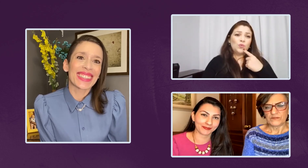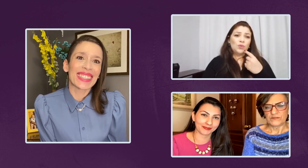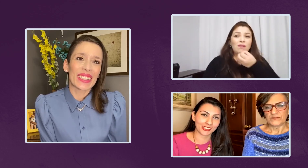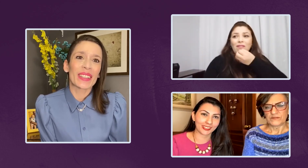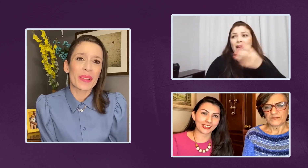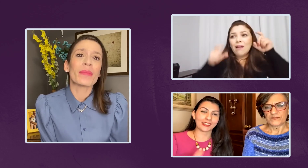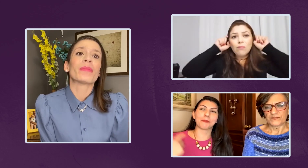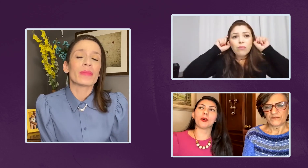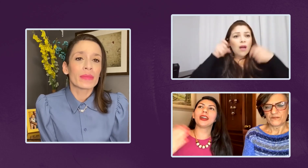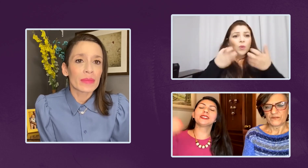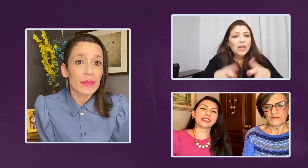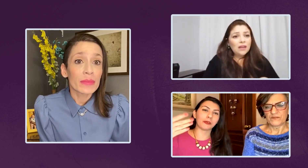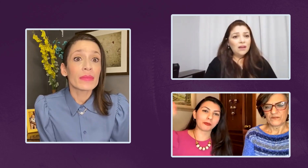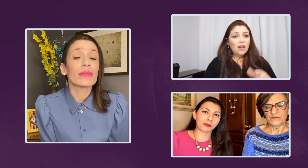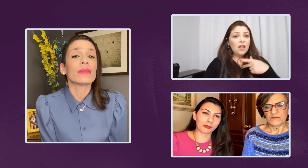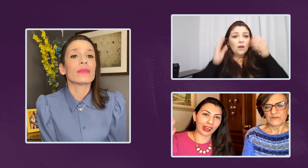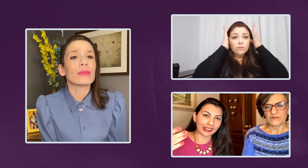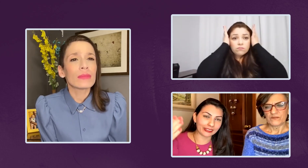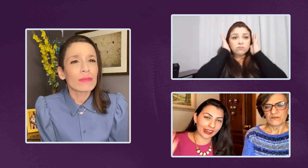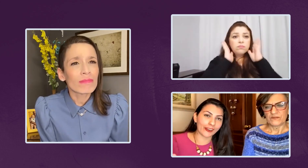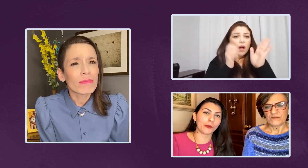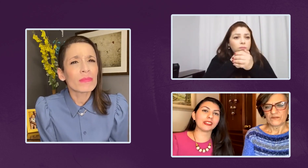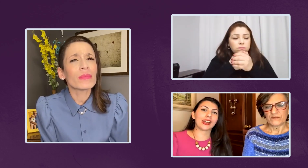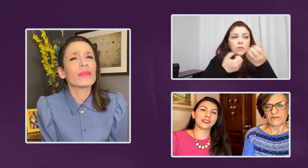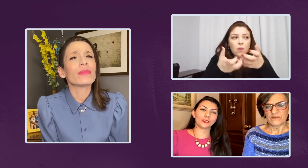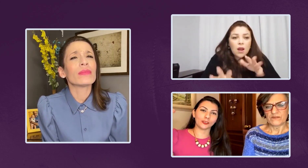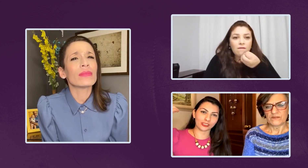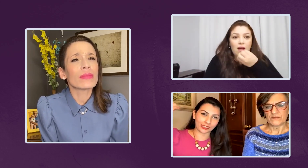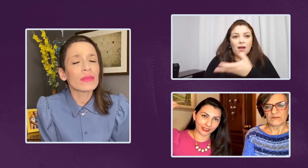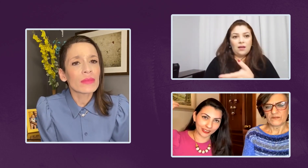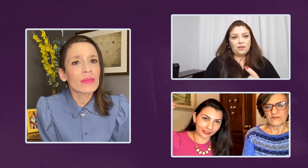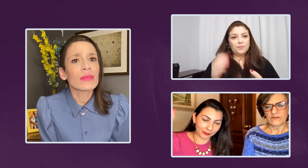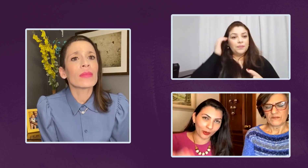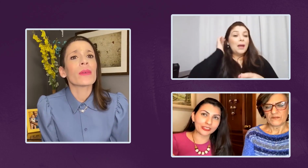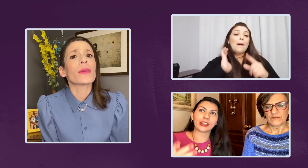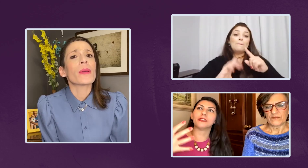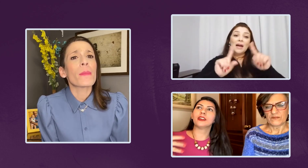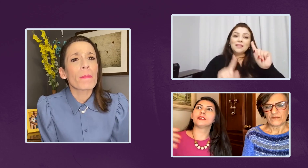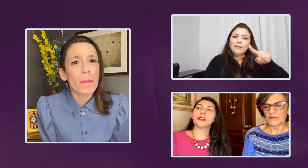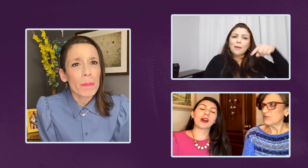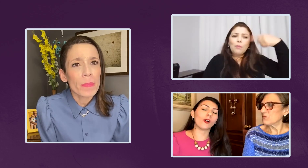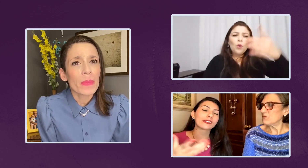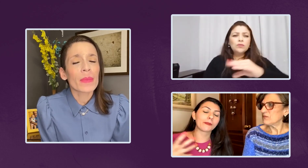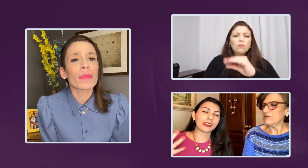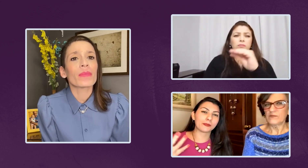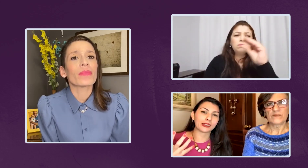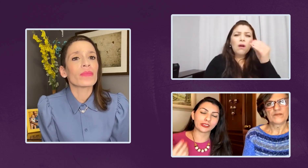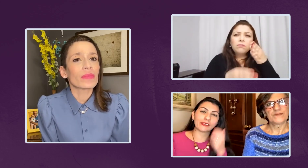ali. Depois que eu adentrei a comunidade surda, depois que eu tive uma